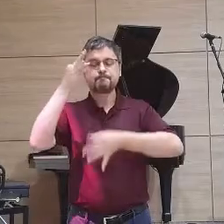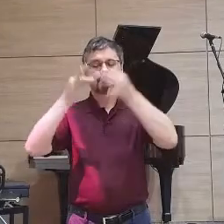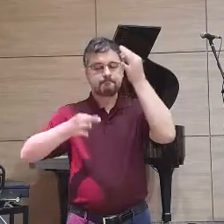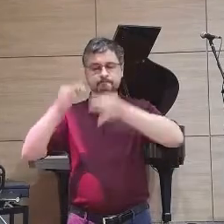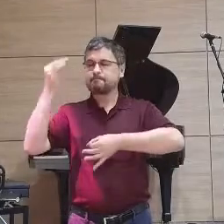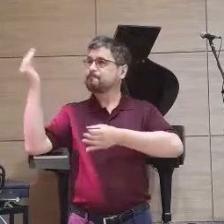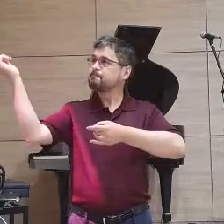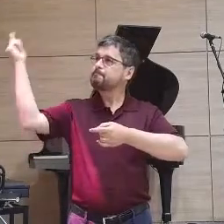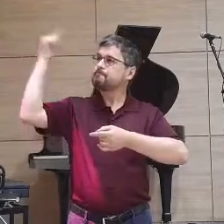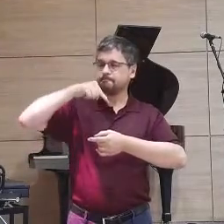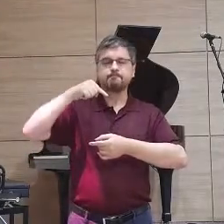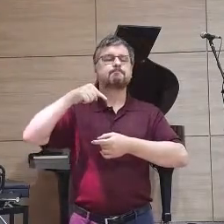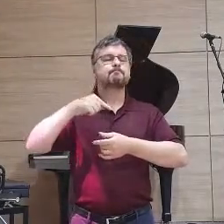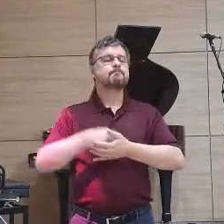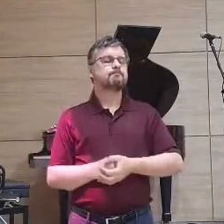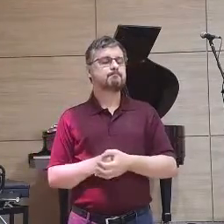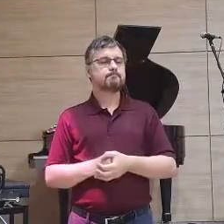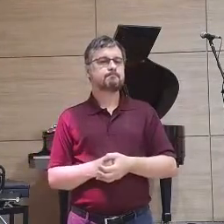vem